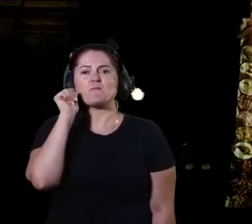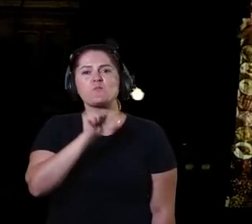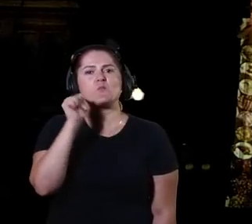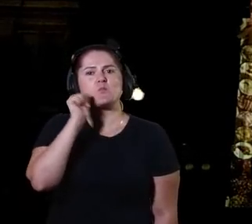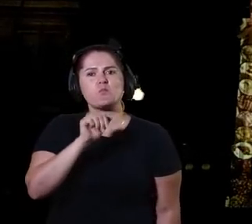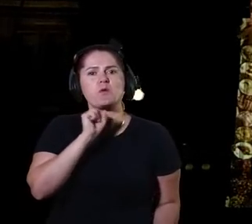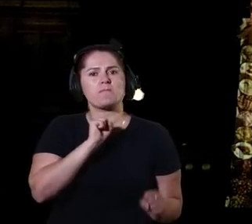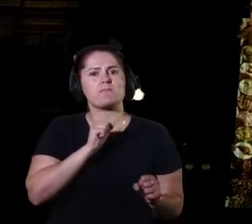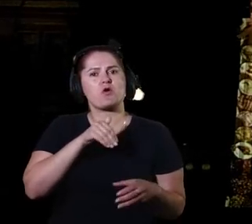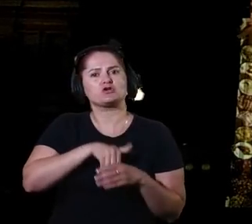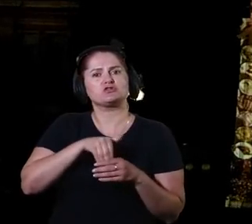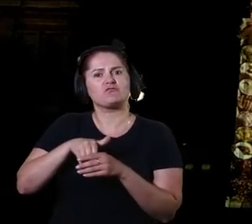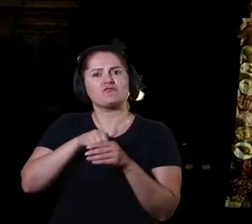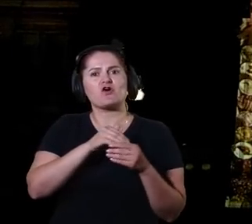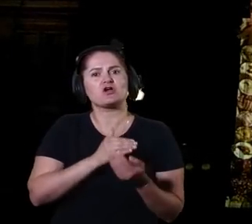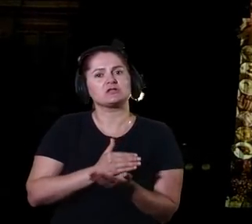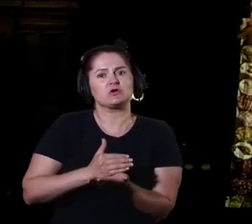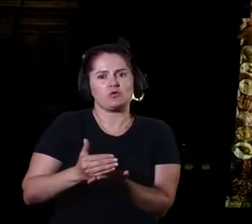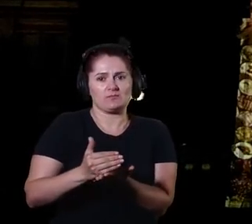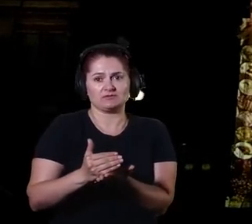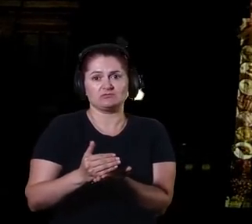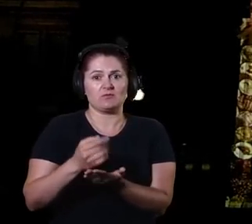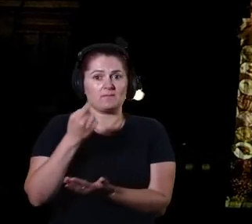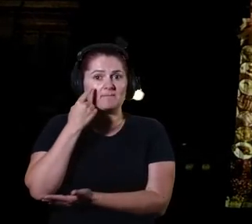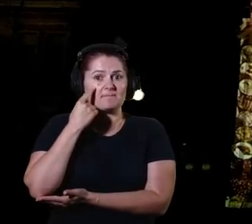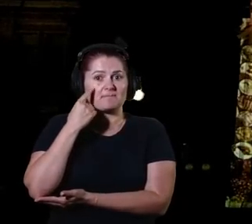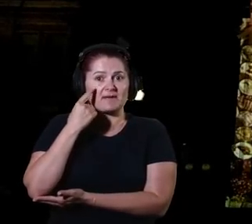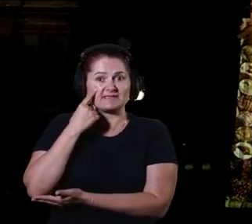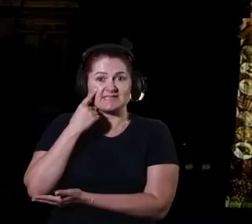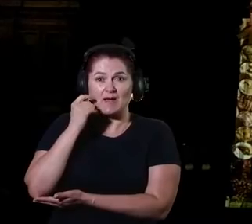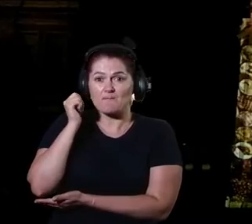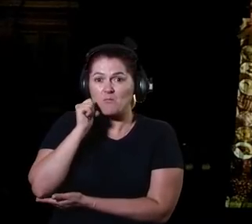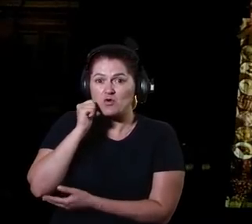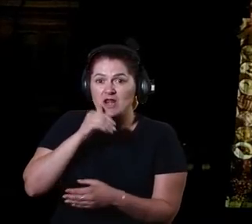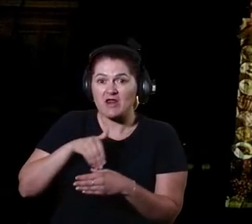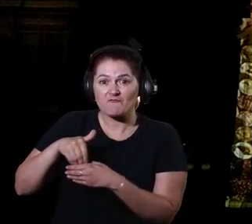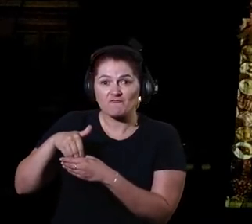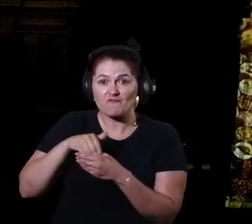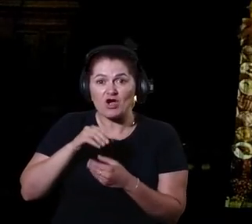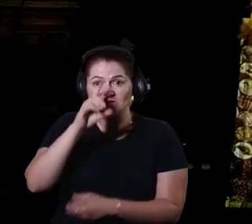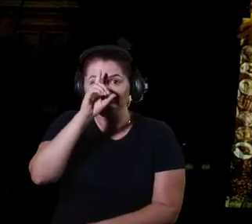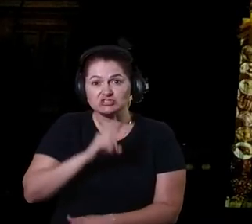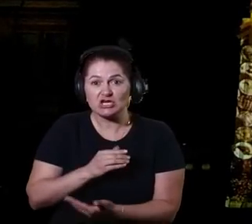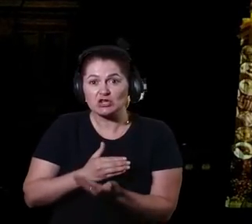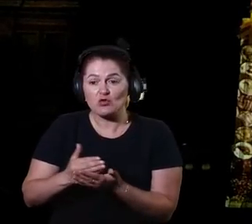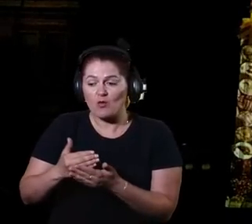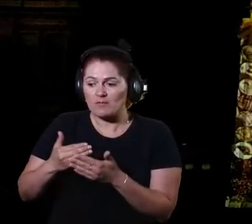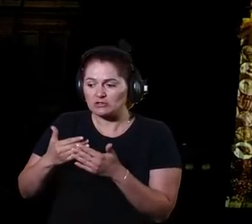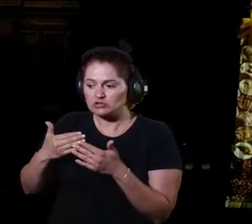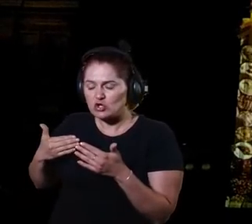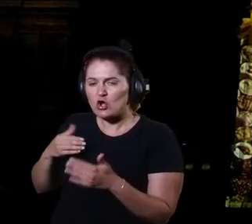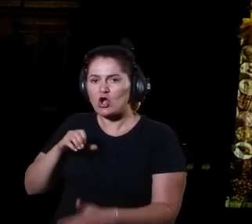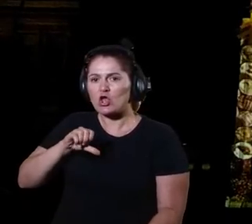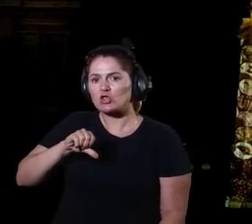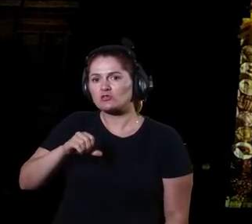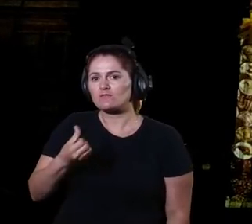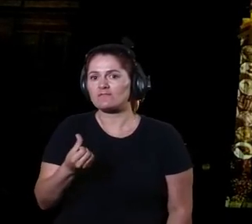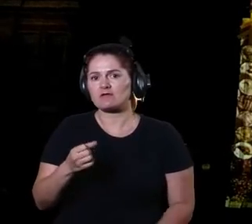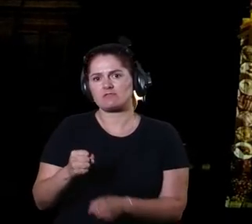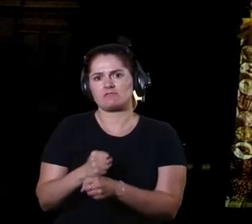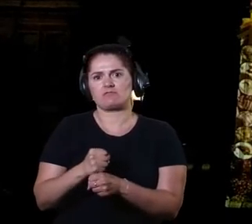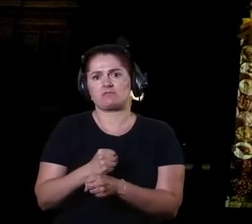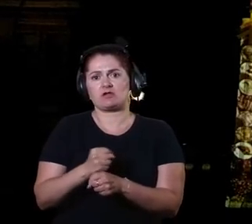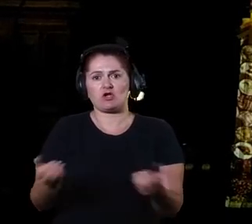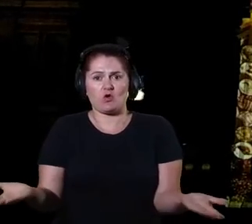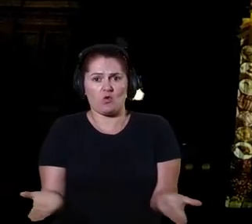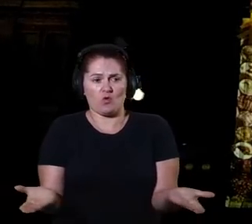podem votar. Vejam bem, faz só 96 anos que as mulheres passaram a votar. É, muitas de nossas que estão presentes entre nós, que